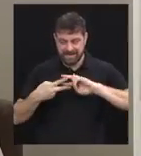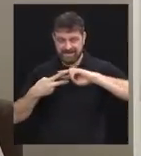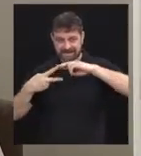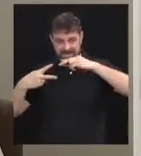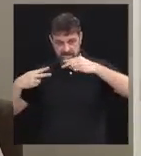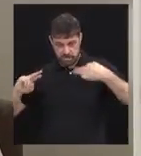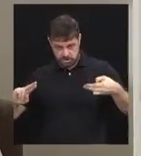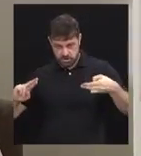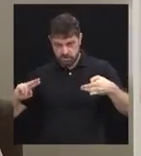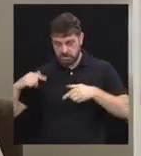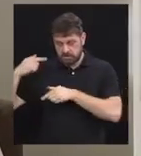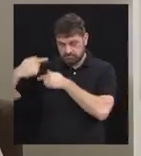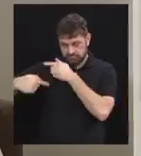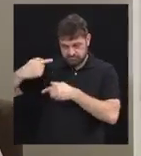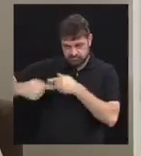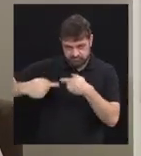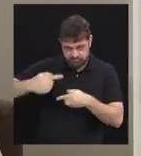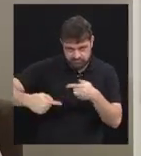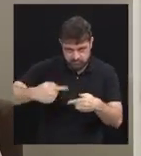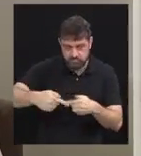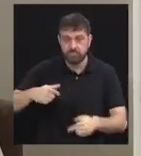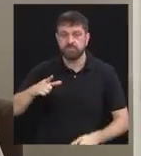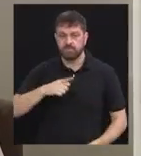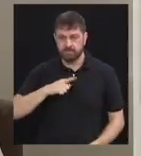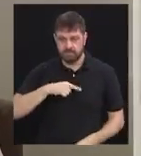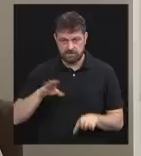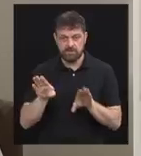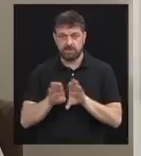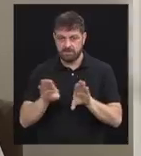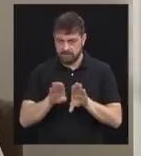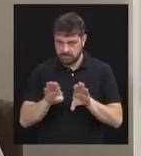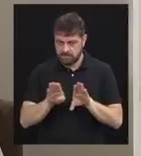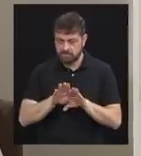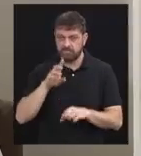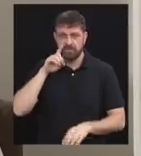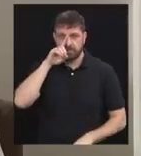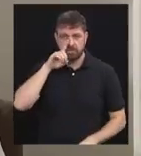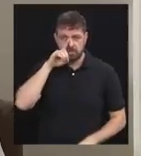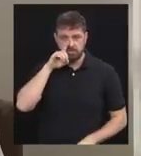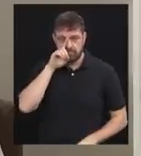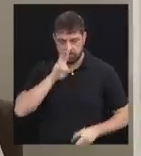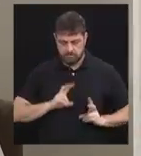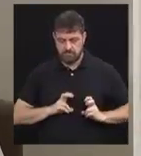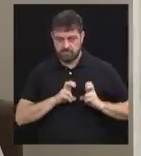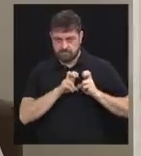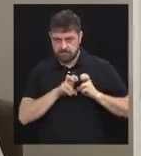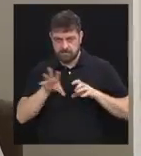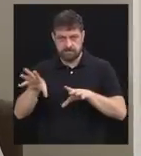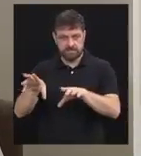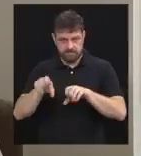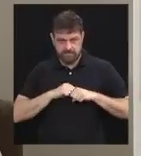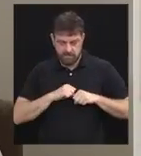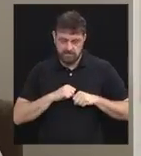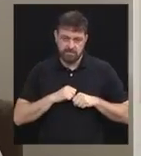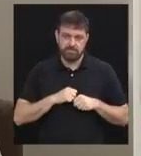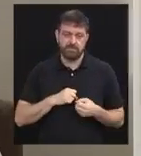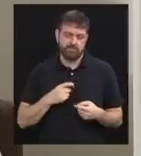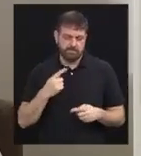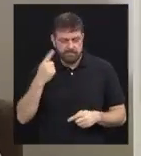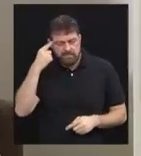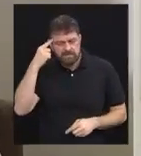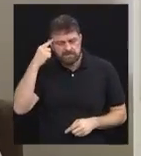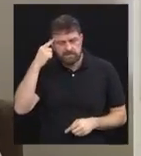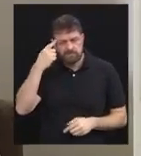gene específico, chamado BRCA1 e BRCA2, que vem da mãe ou do